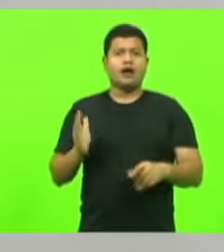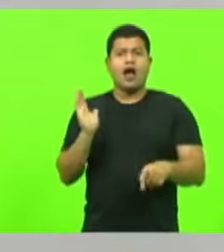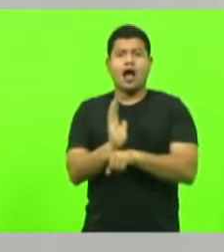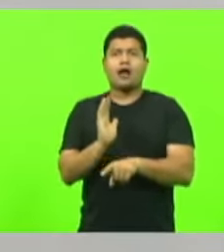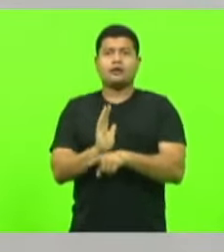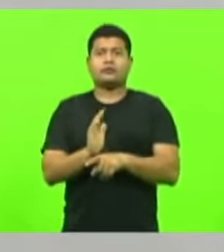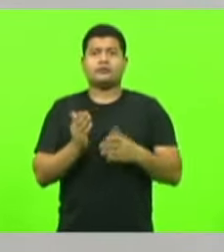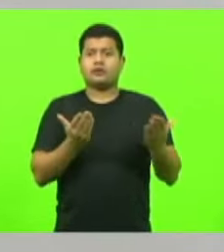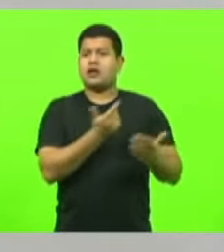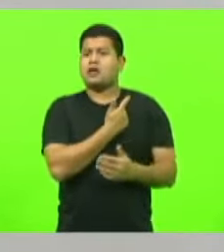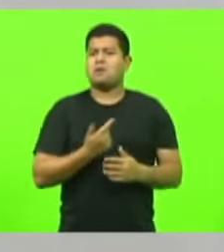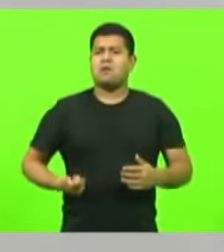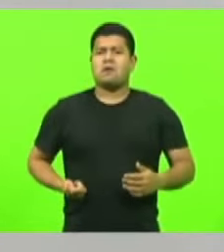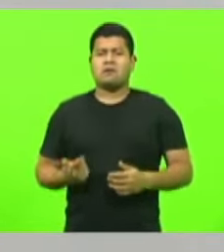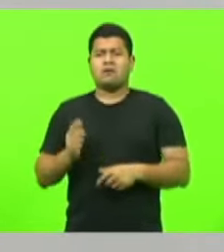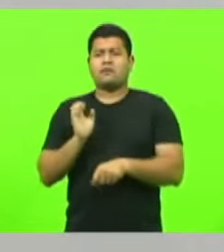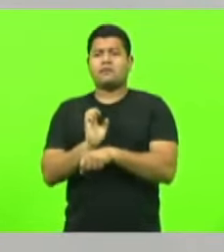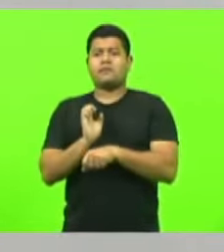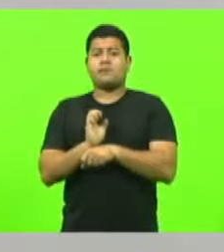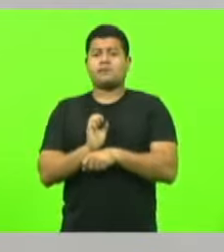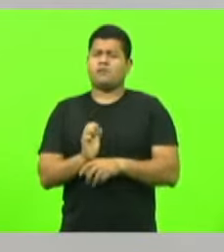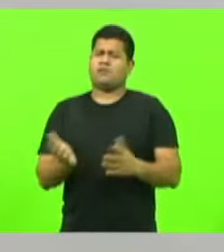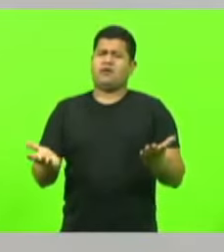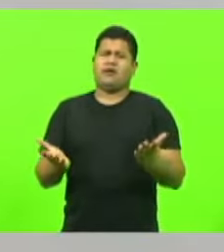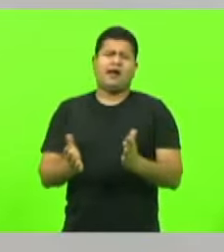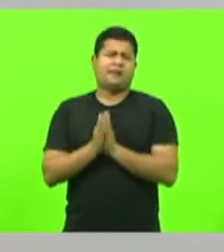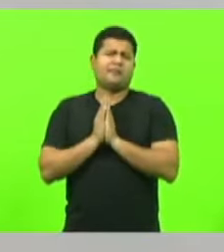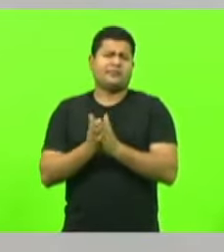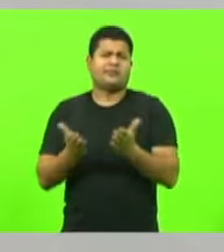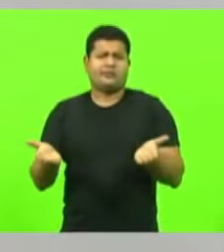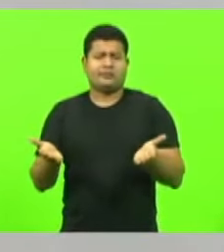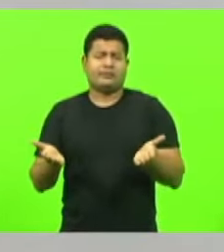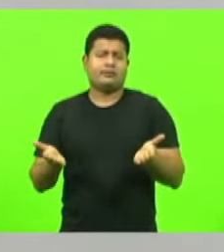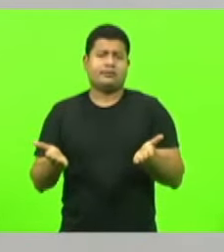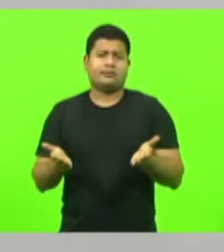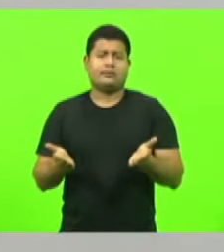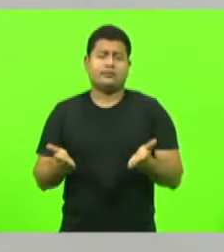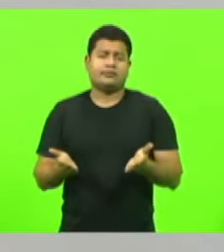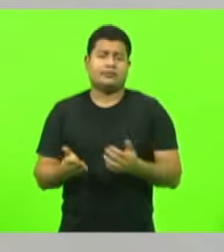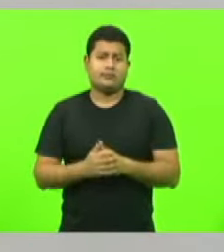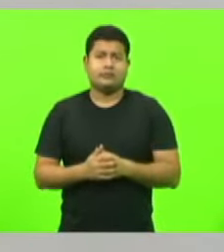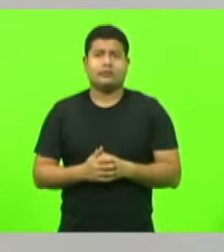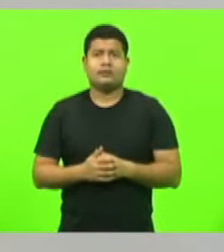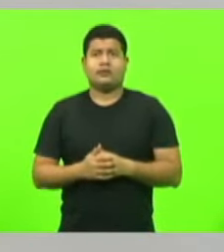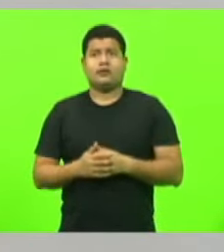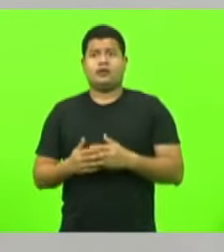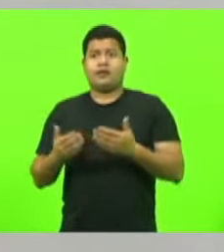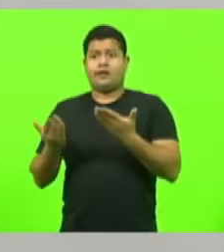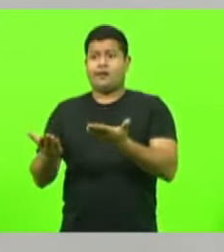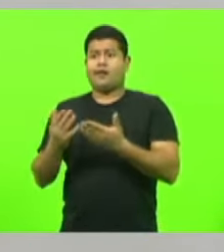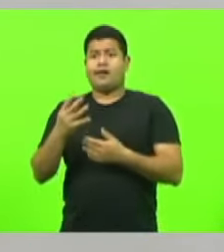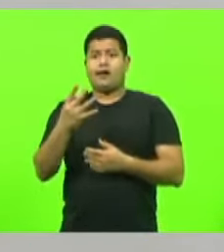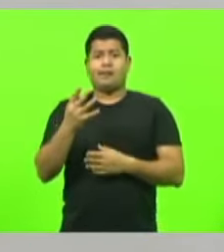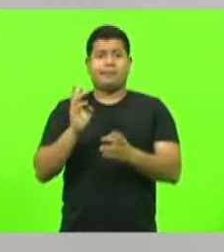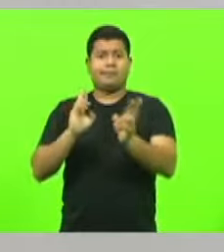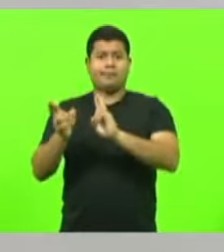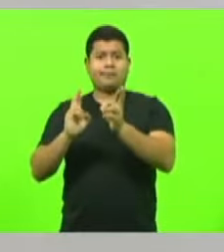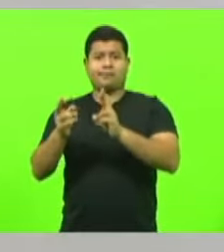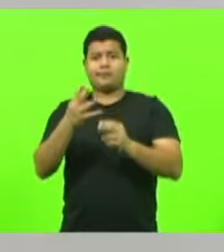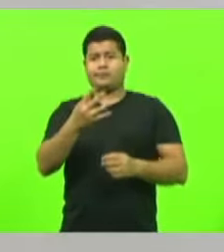do governador. Pelo amor de Deus, senhores! Fizeram da 470